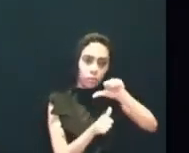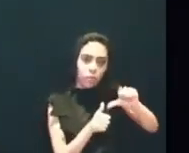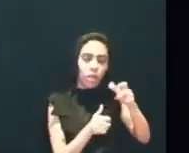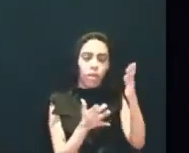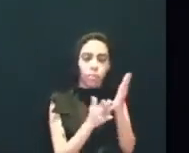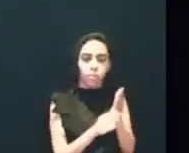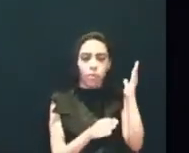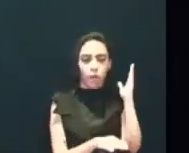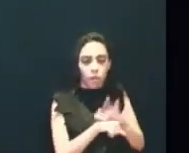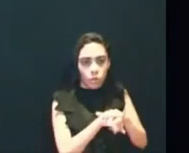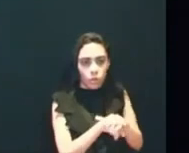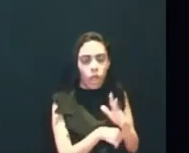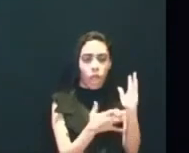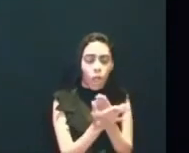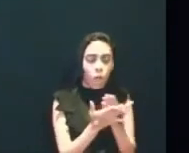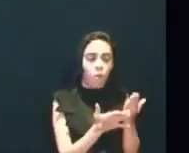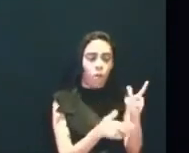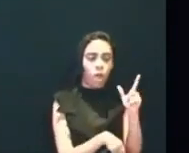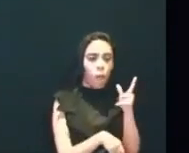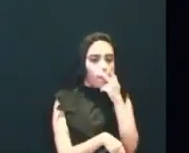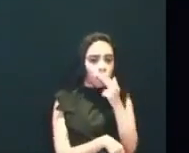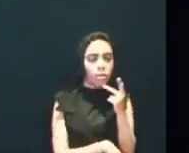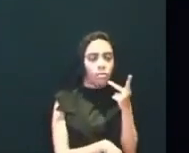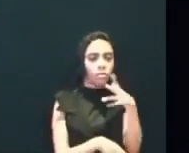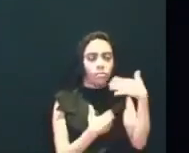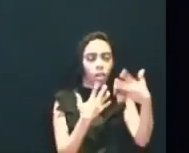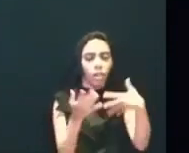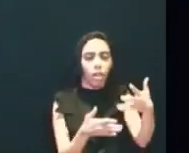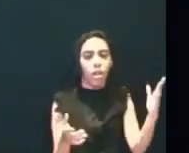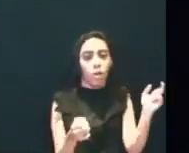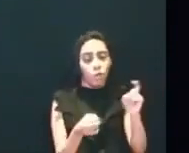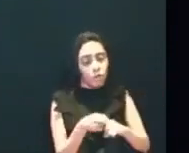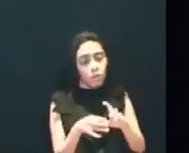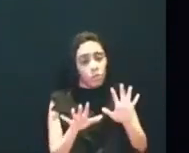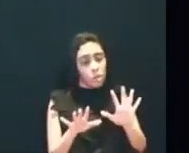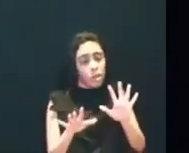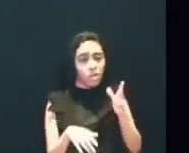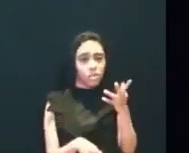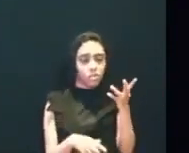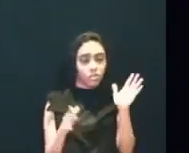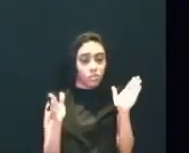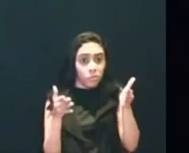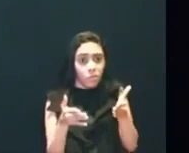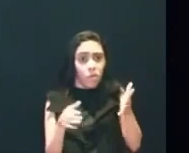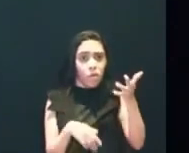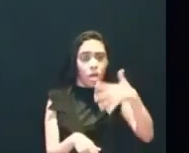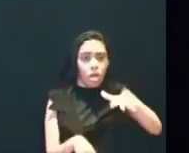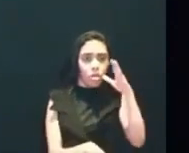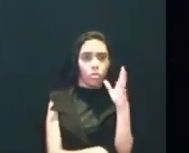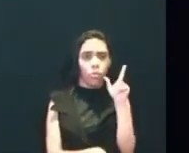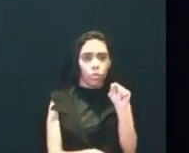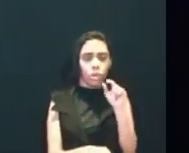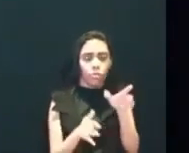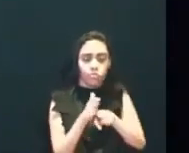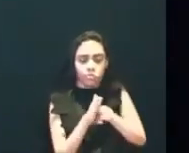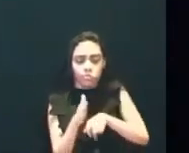mieloide crônica, e alguns desses pacientes tinham recidivas bem tardias. Então, especificamente com o conhecimento dos